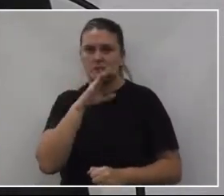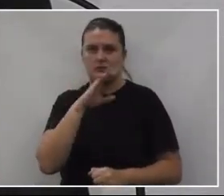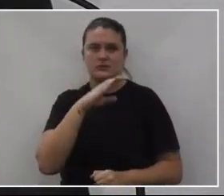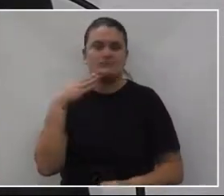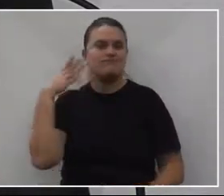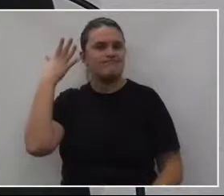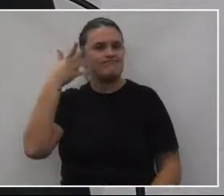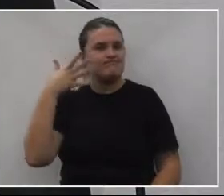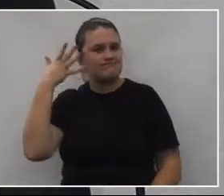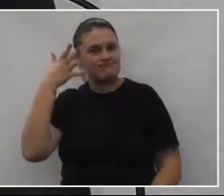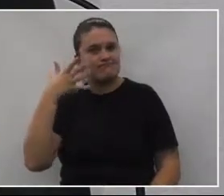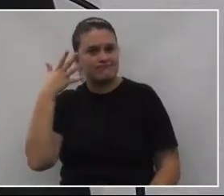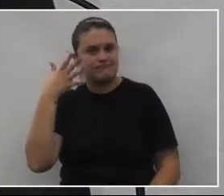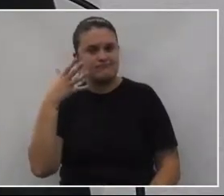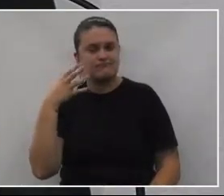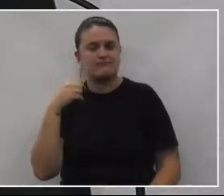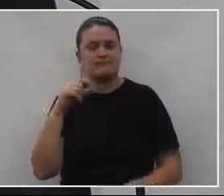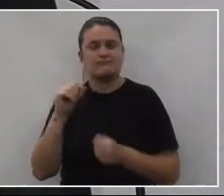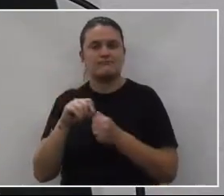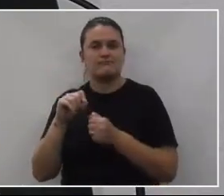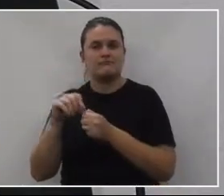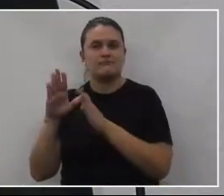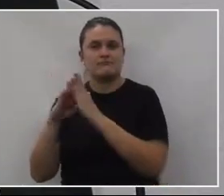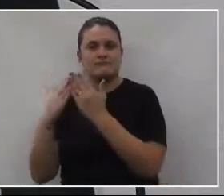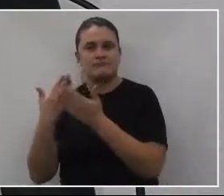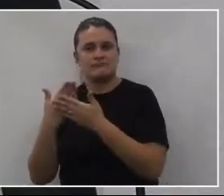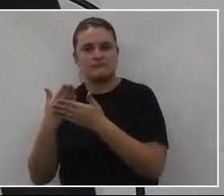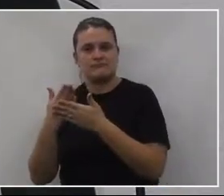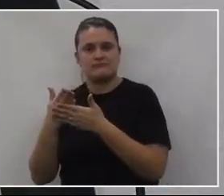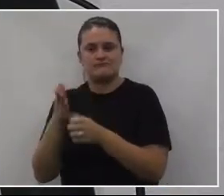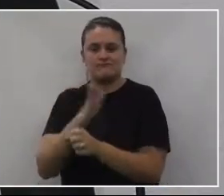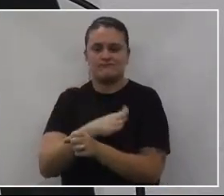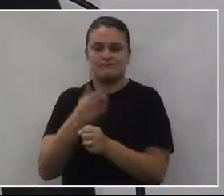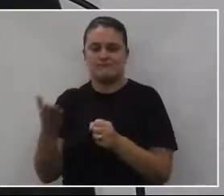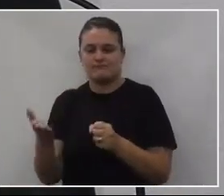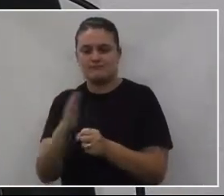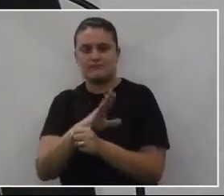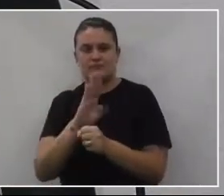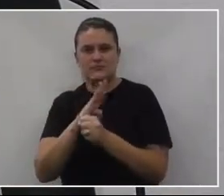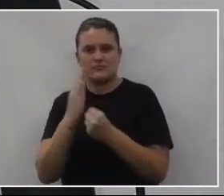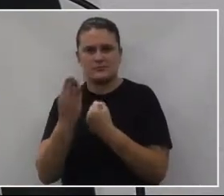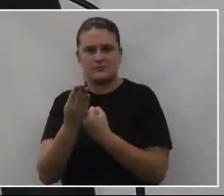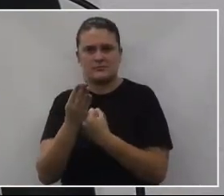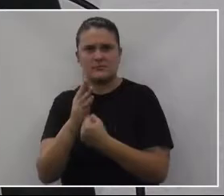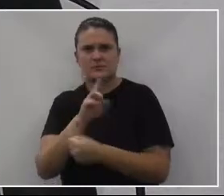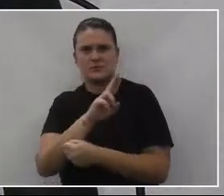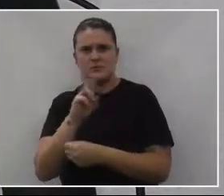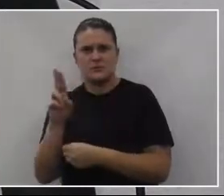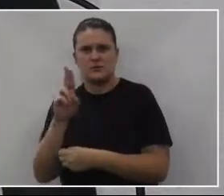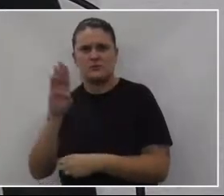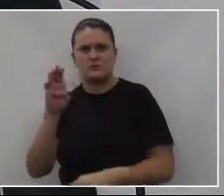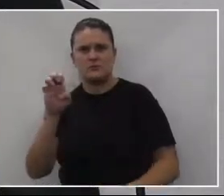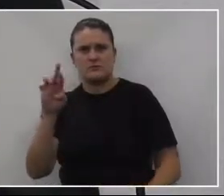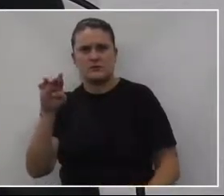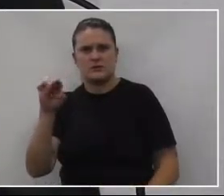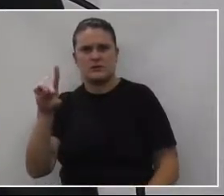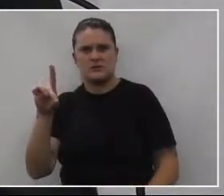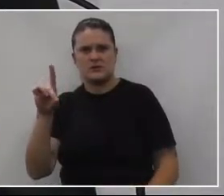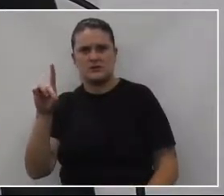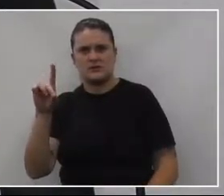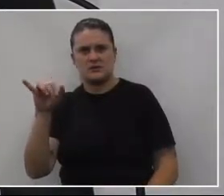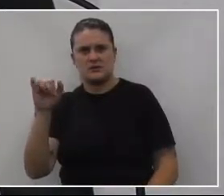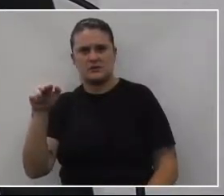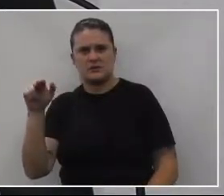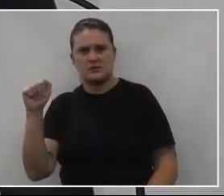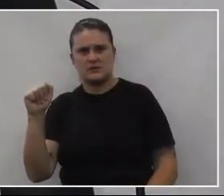palestra que dei numa escola ali que fica na divisa entre dois bairros. Posso falar o nome, não tem problema nenhum, Escola Bernardina, porque não vou quebrar o sigilo